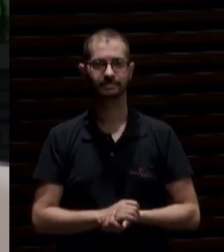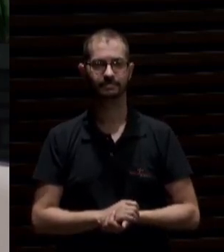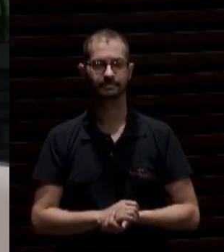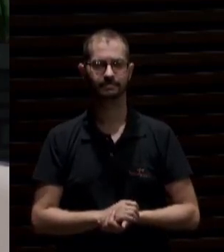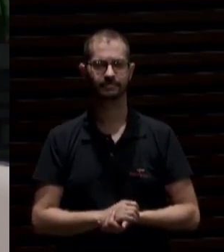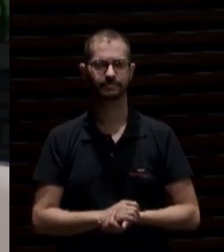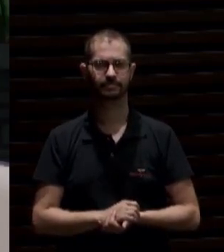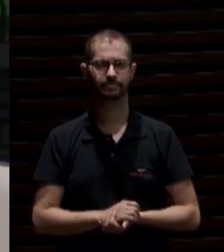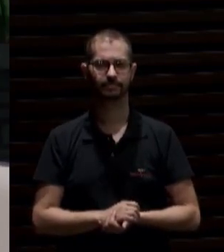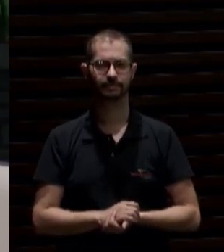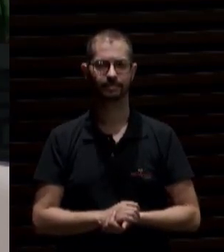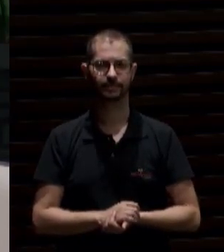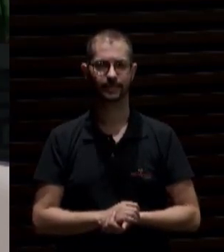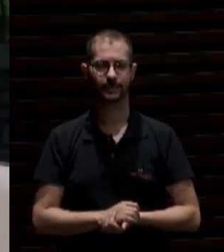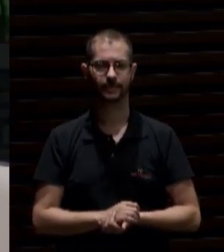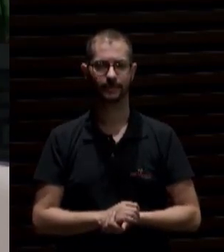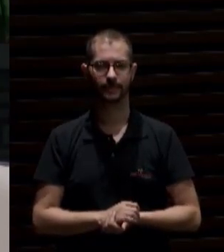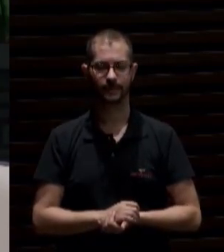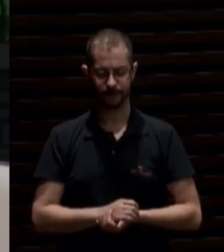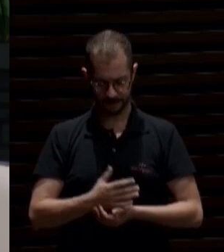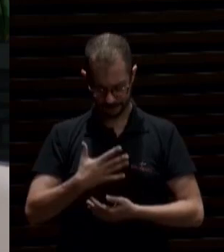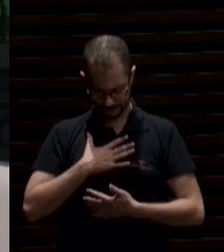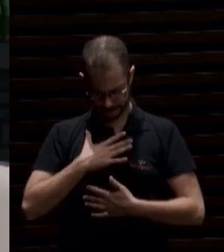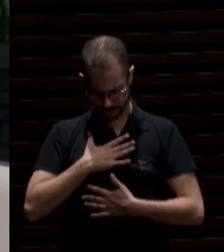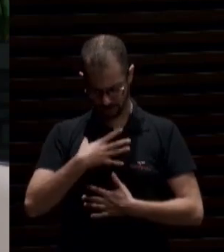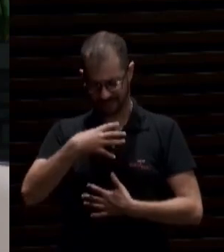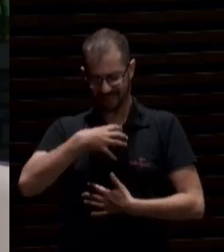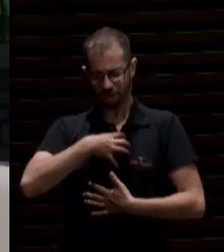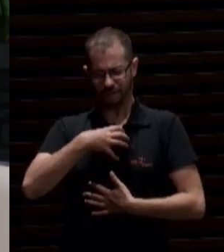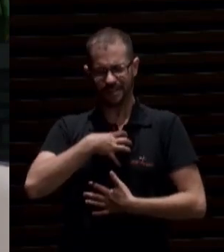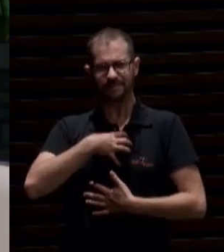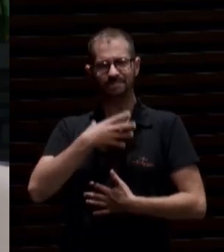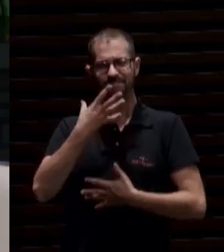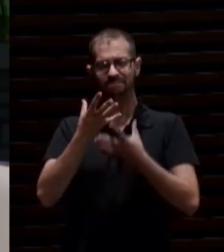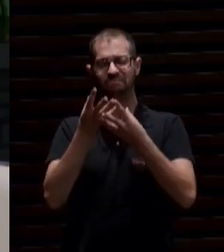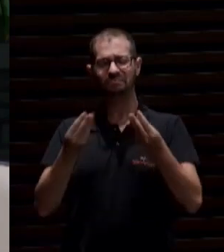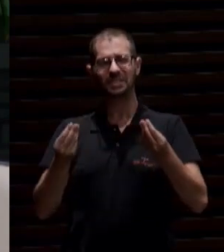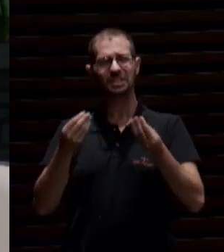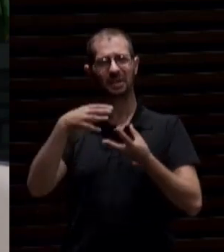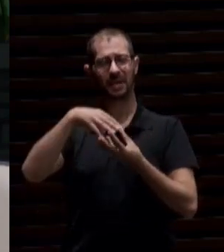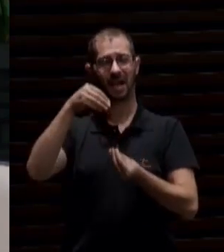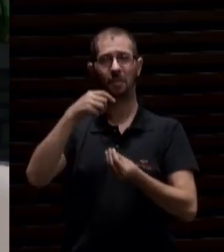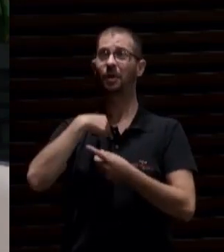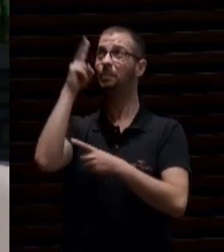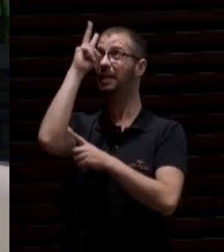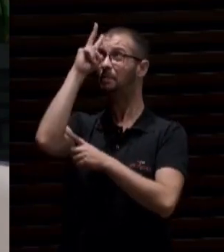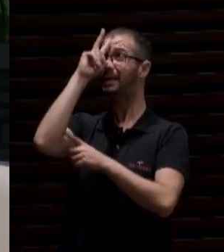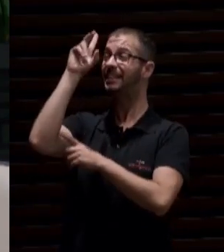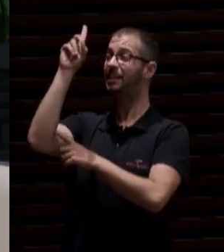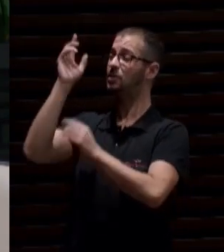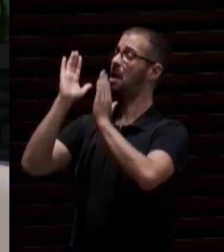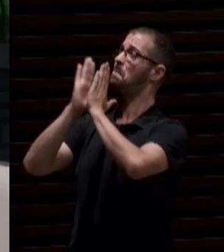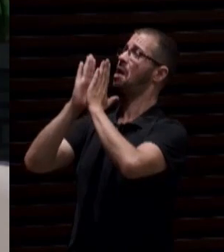Quando dentro de mim desfalecia a minha alma, eu me lembrei do Senhor e subiu a ti a minha oração no teu